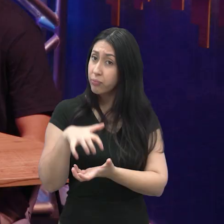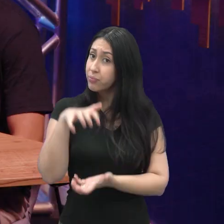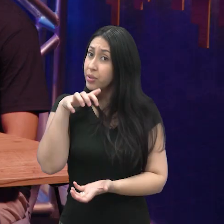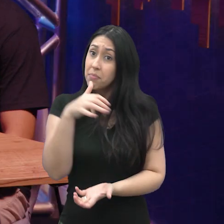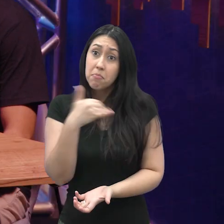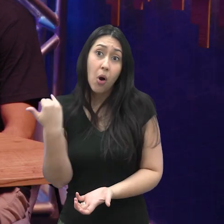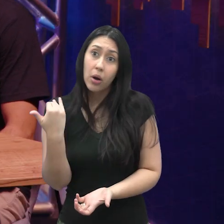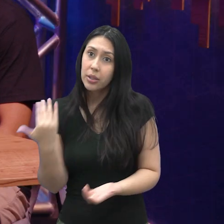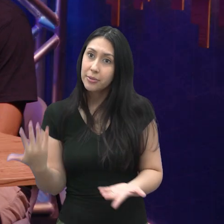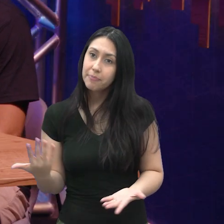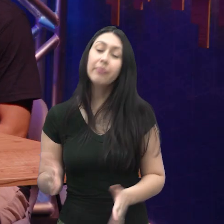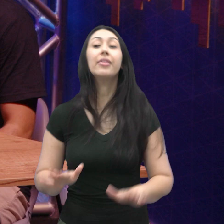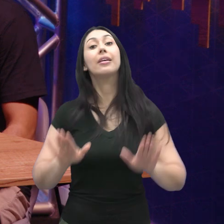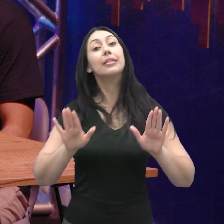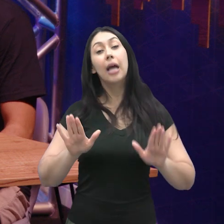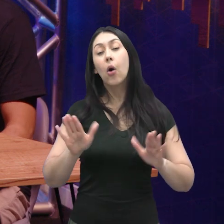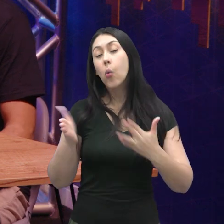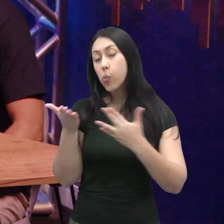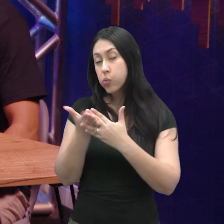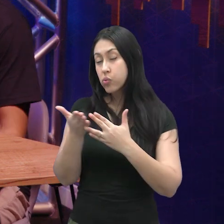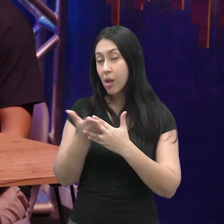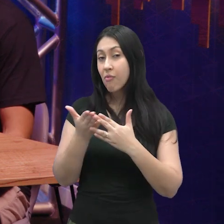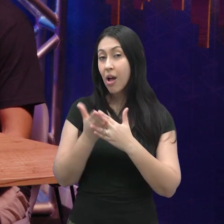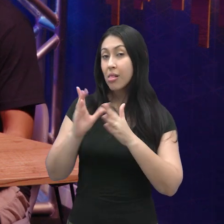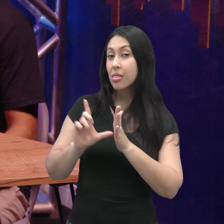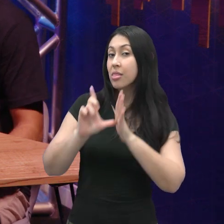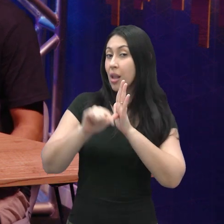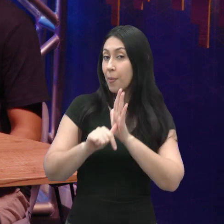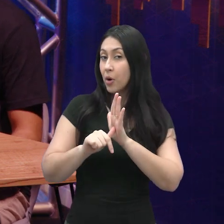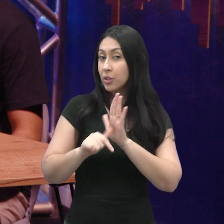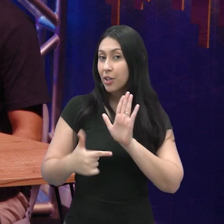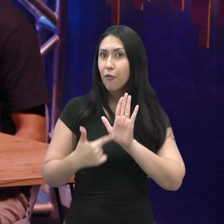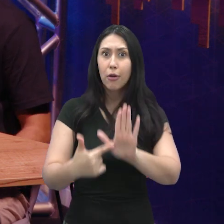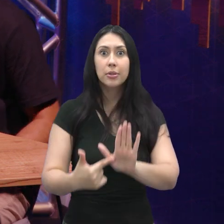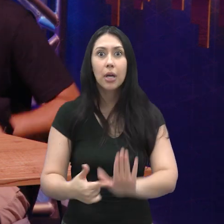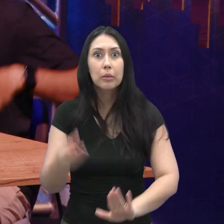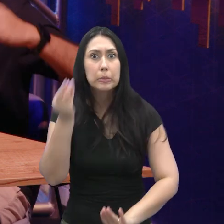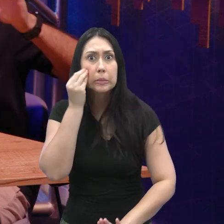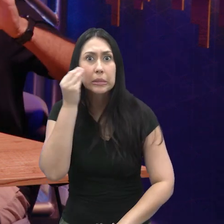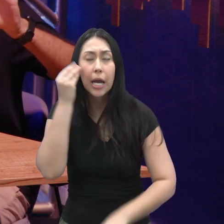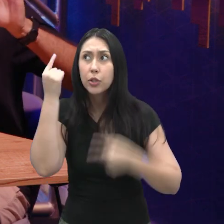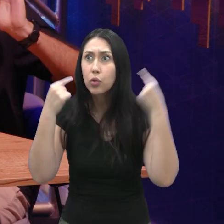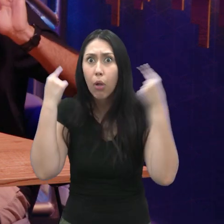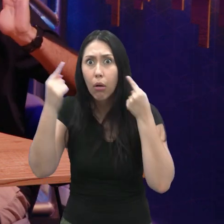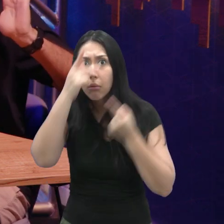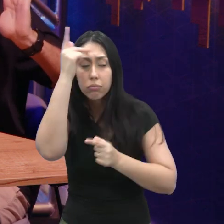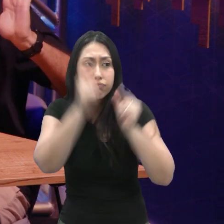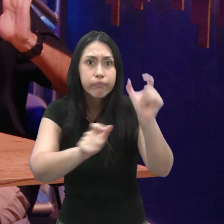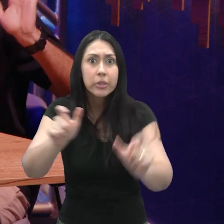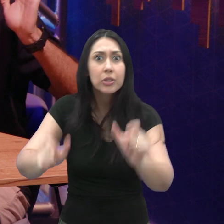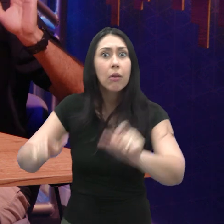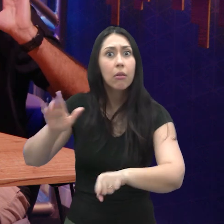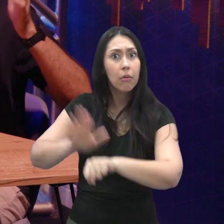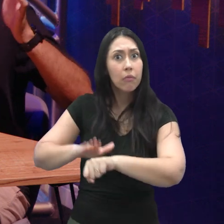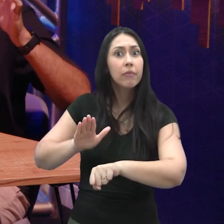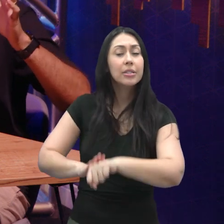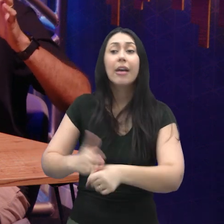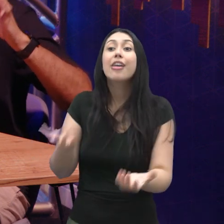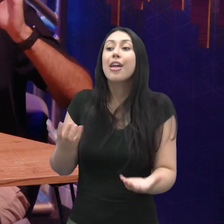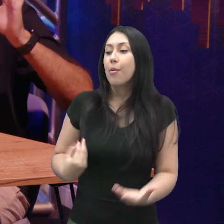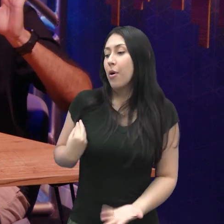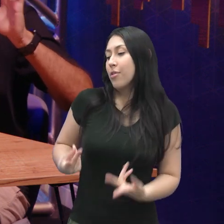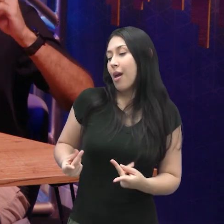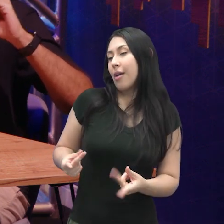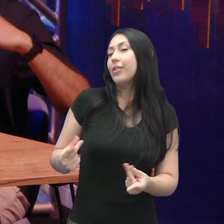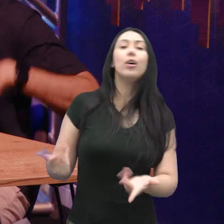poucos. Mas enfim, vamos fazer uma pausa. Daqui a pouco a gente volta com algumas experiências malucas que a galera estão fazendo aí pra ter